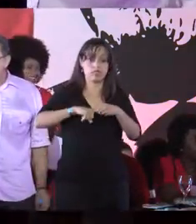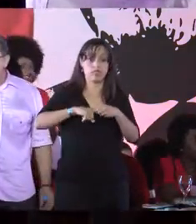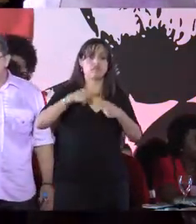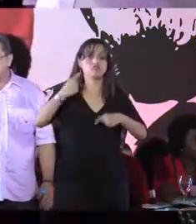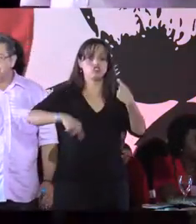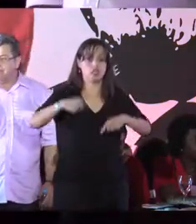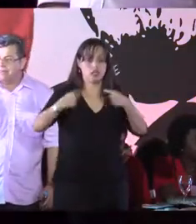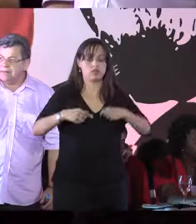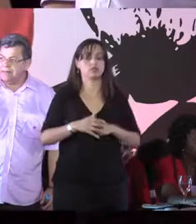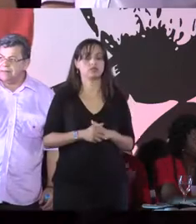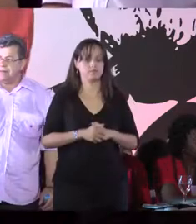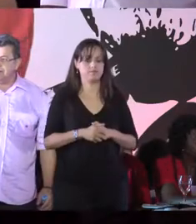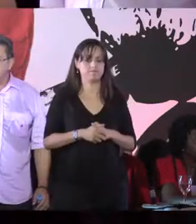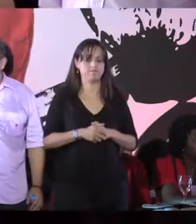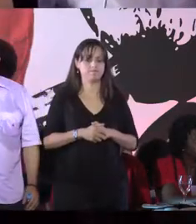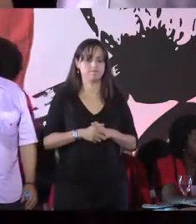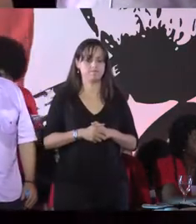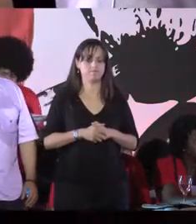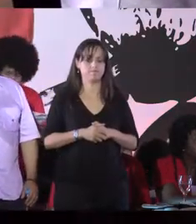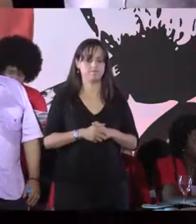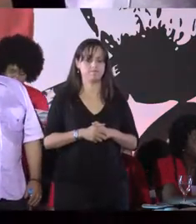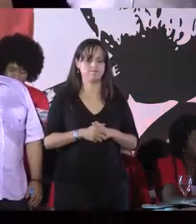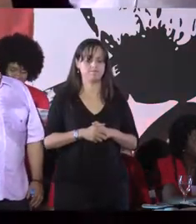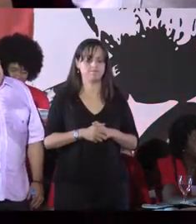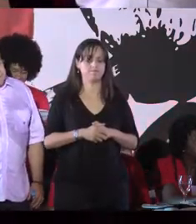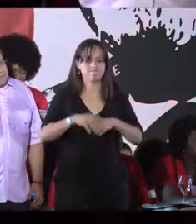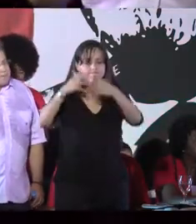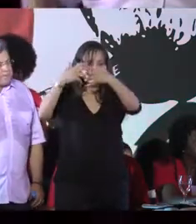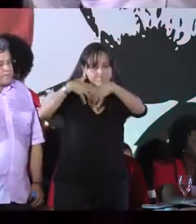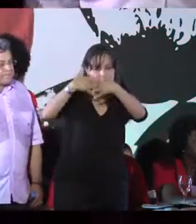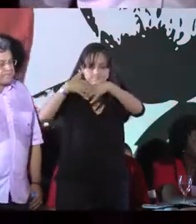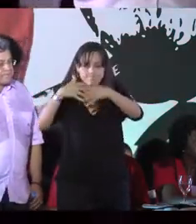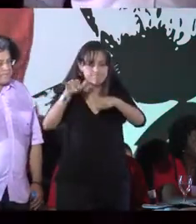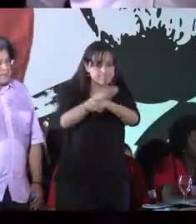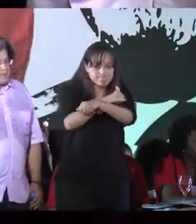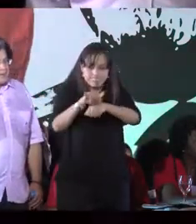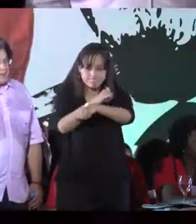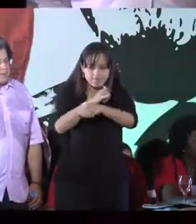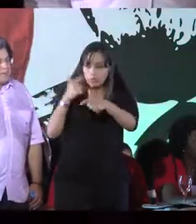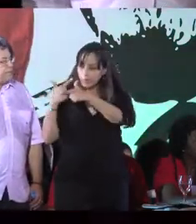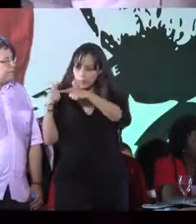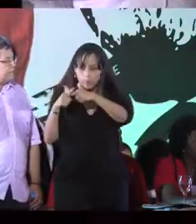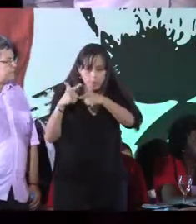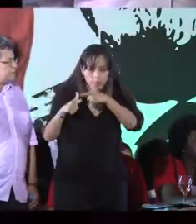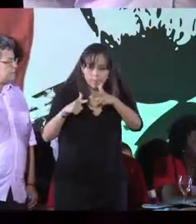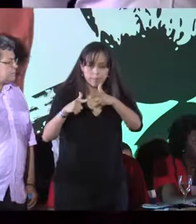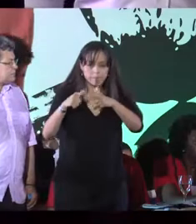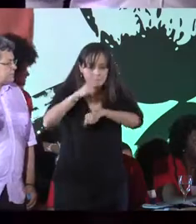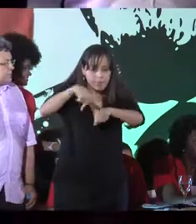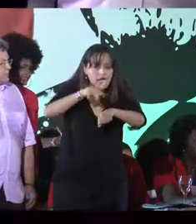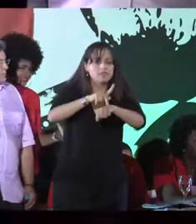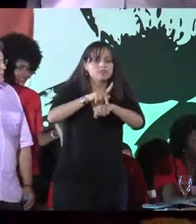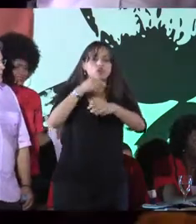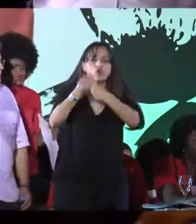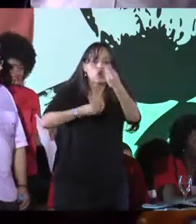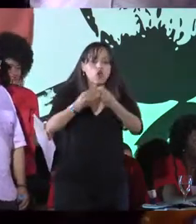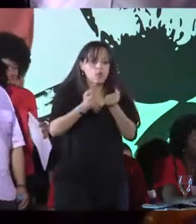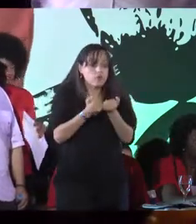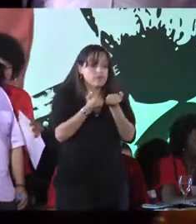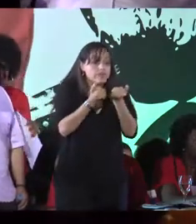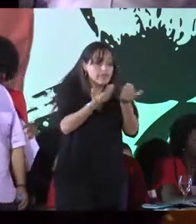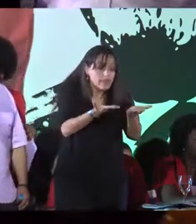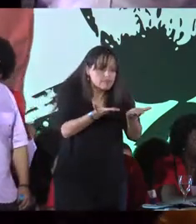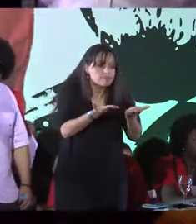e oferecer saídas para a crise, crescimento, emprego, responder às chagas sociais, como